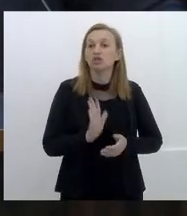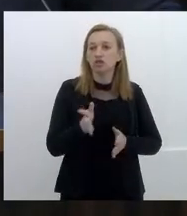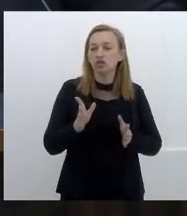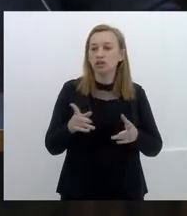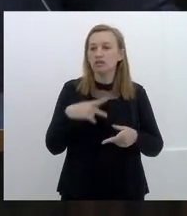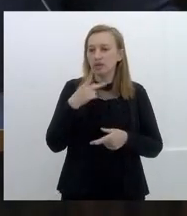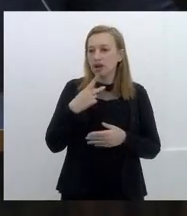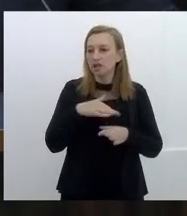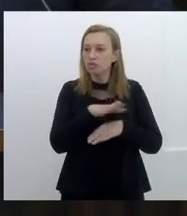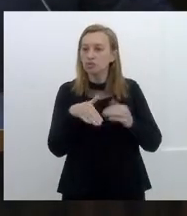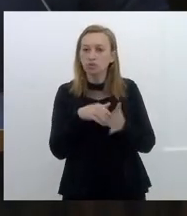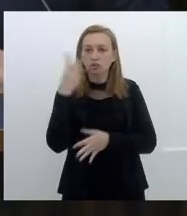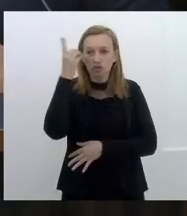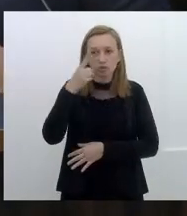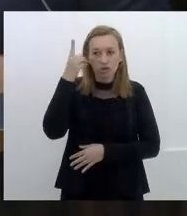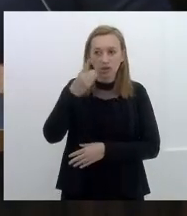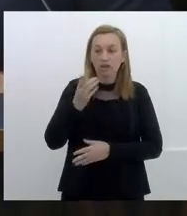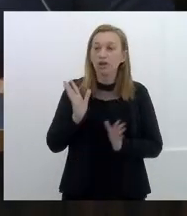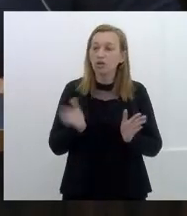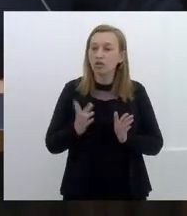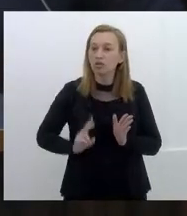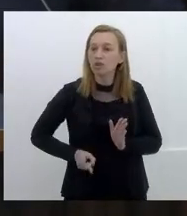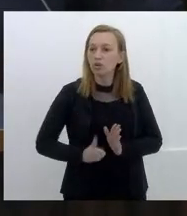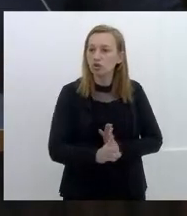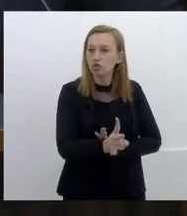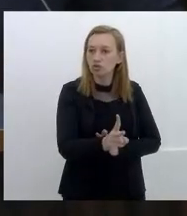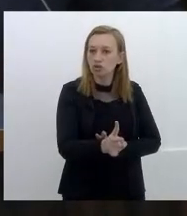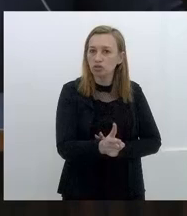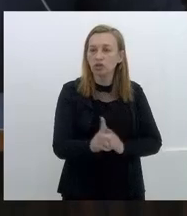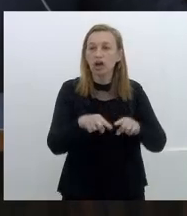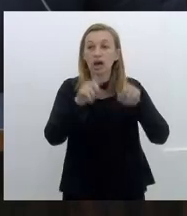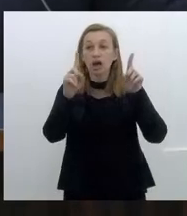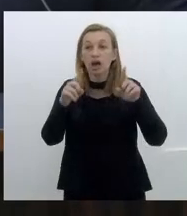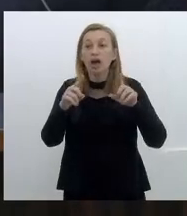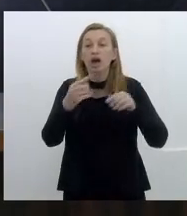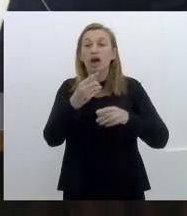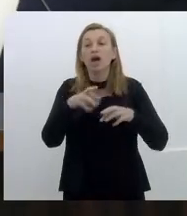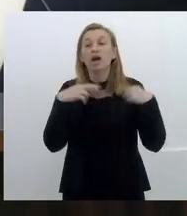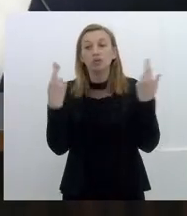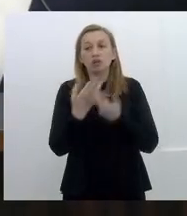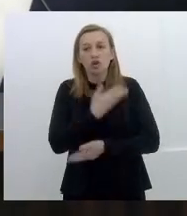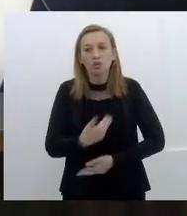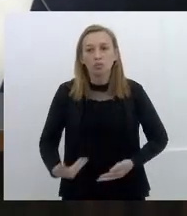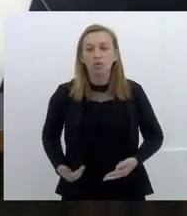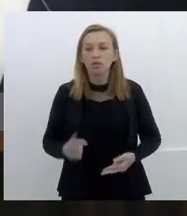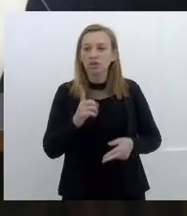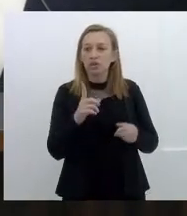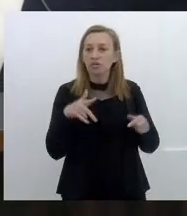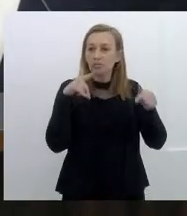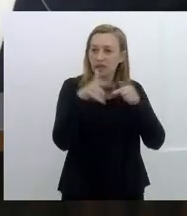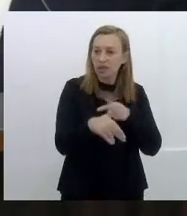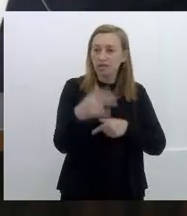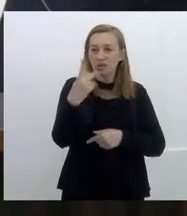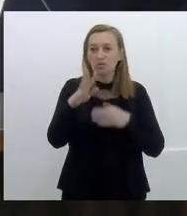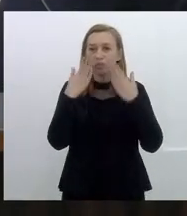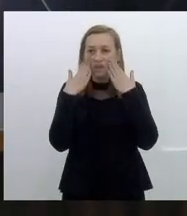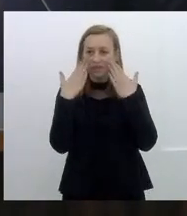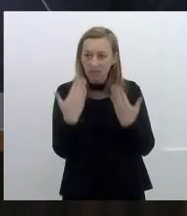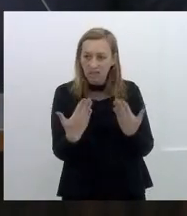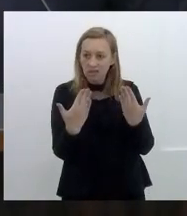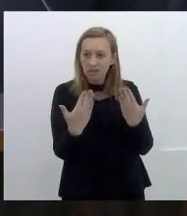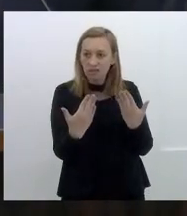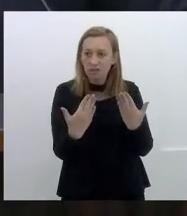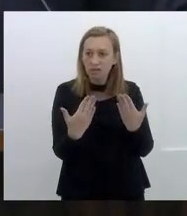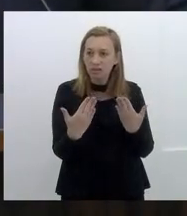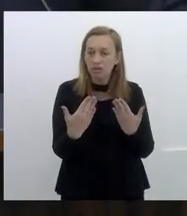deliberado com os demais deputados vamos dar andamento à audiência pública e dessa vez não interrompemos mais a sua apresentação